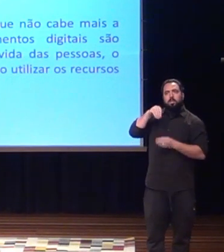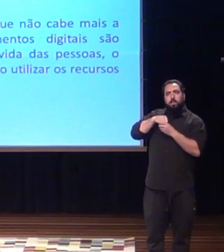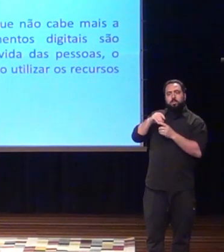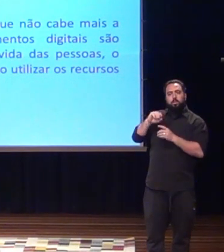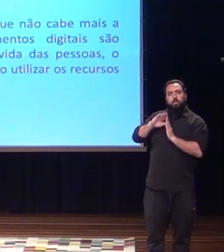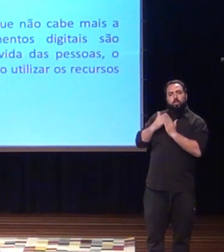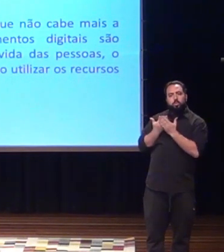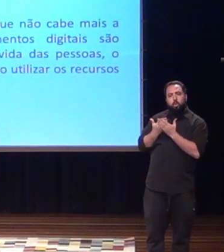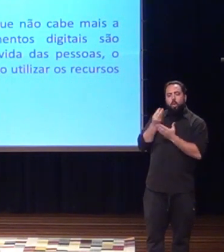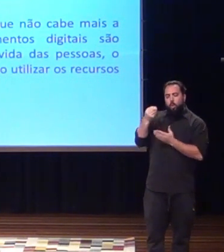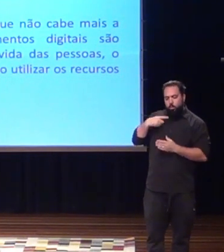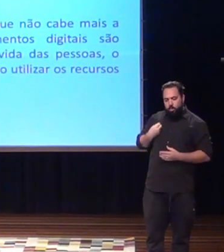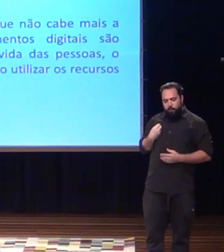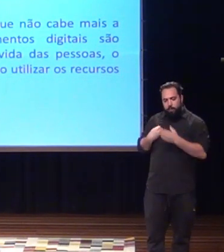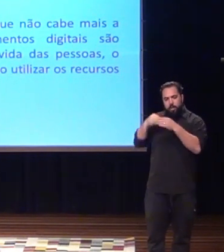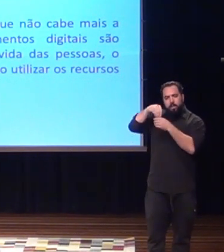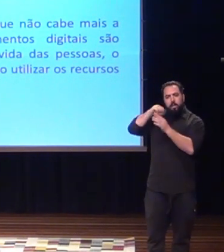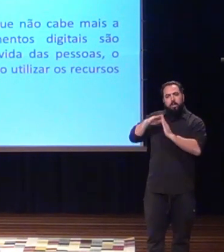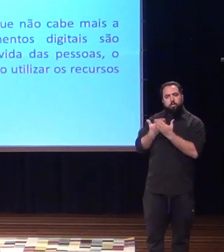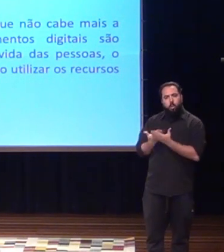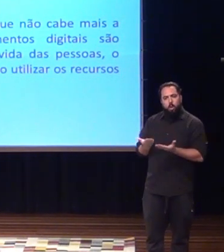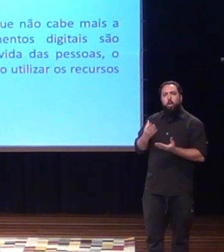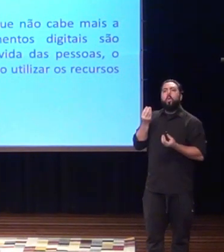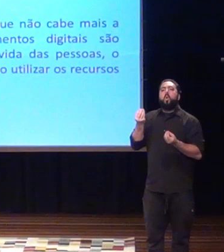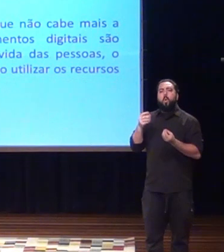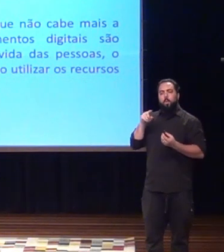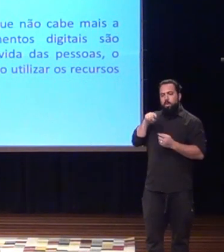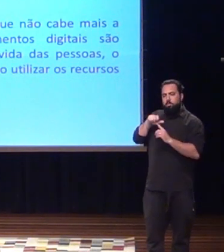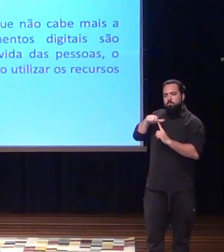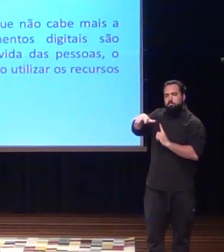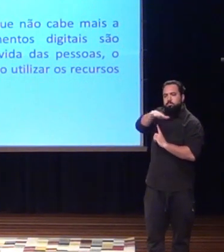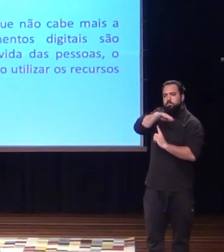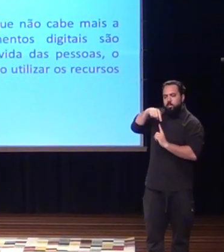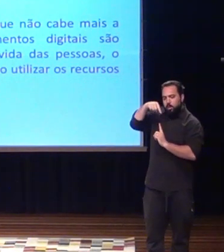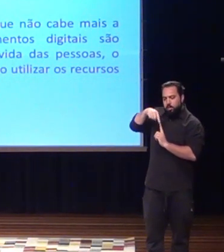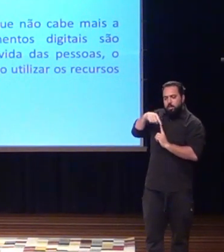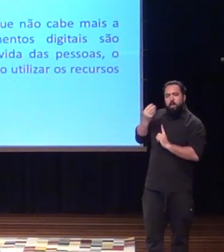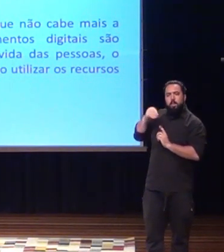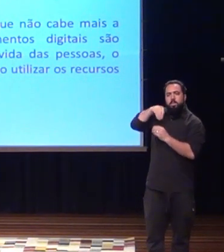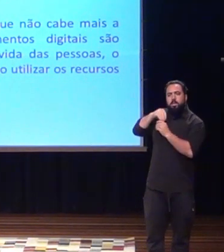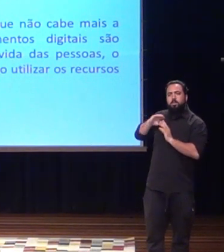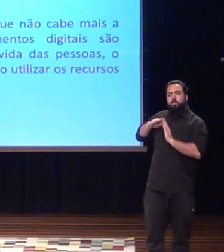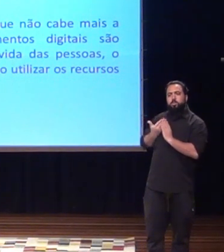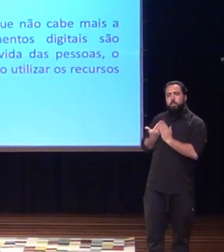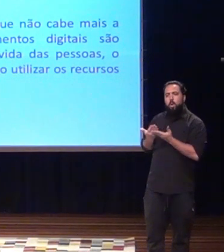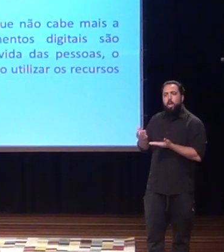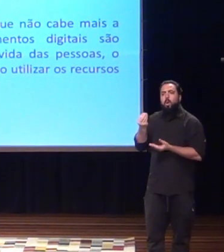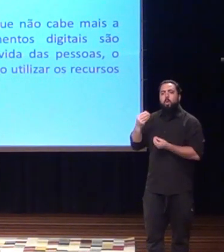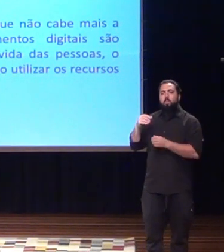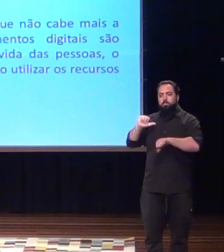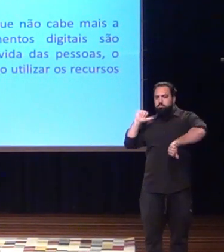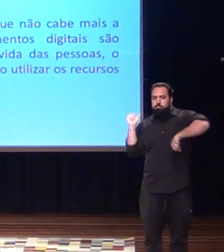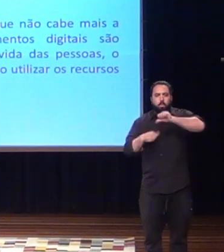escola. E como que eles estão dentro da escola? Como que isso está povoando a escola? Como um inimigo? O que a gente faz para a gente ter uma virada